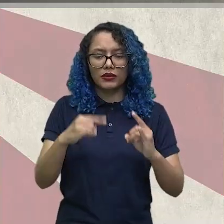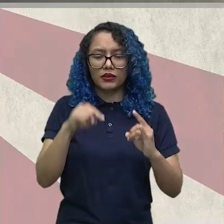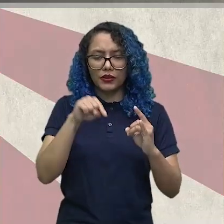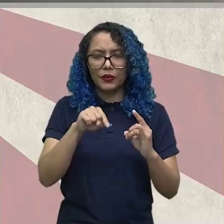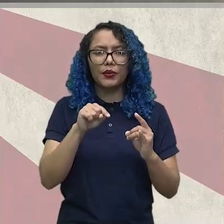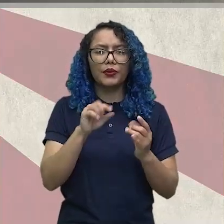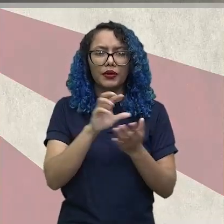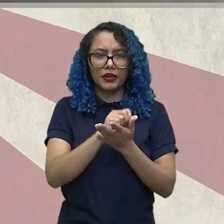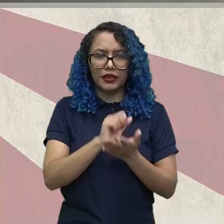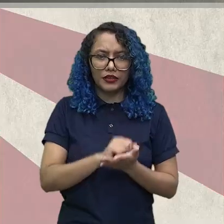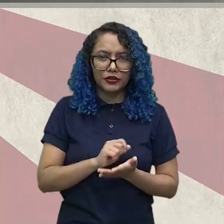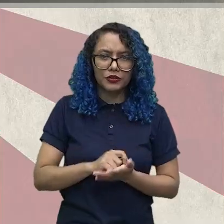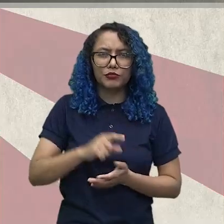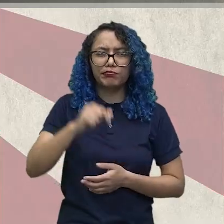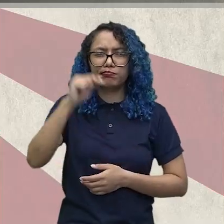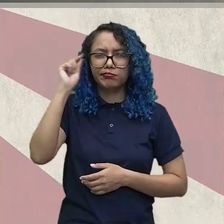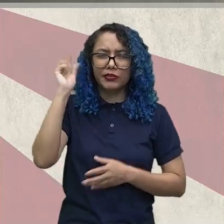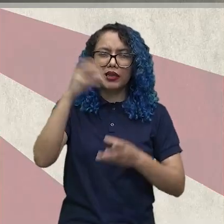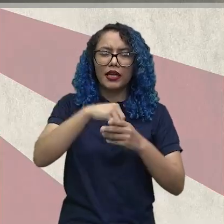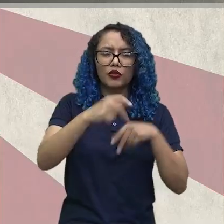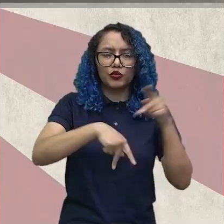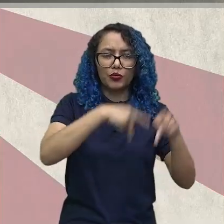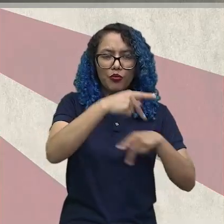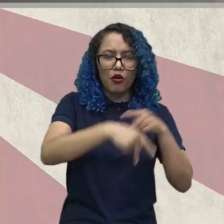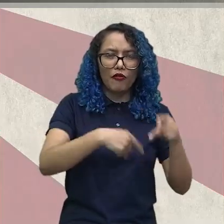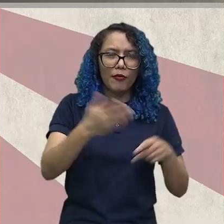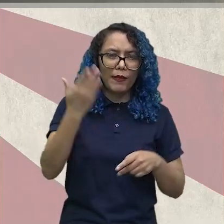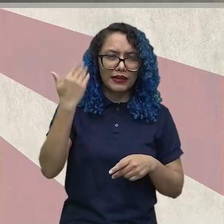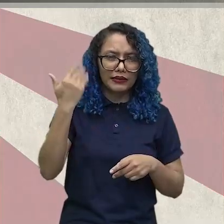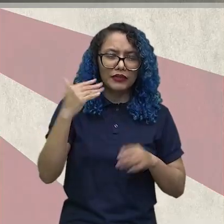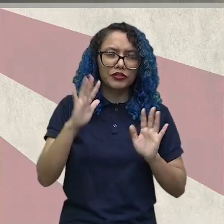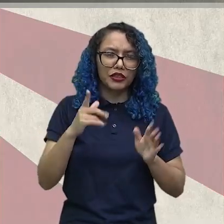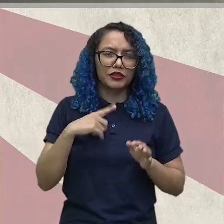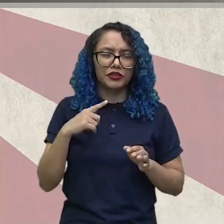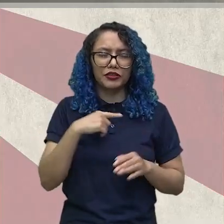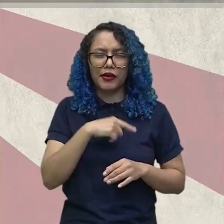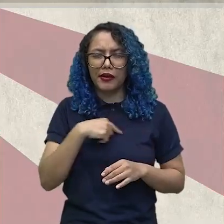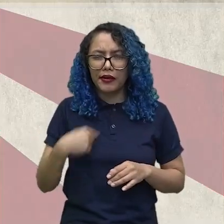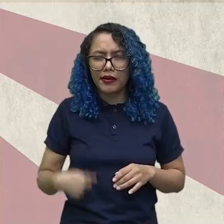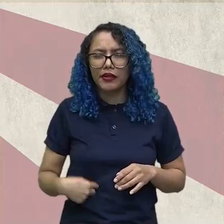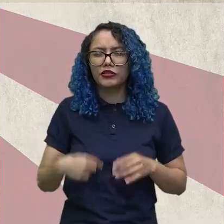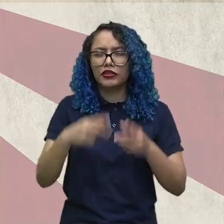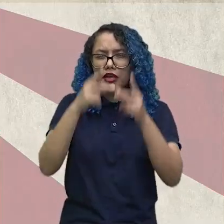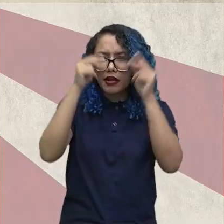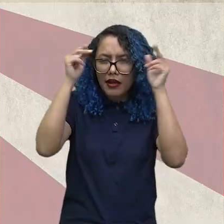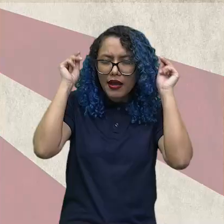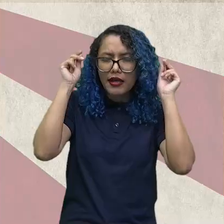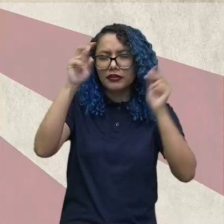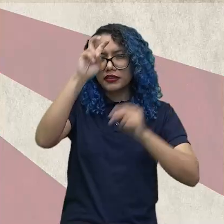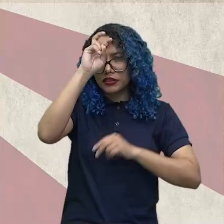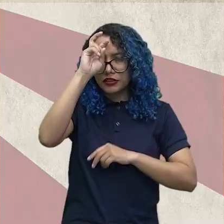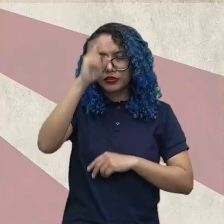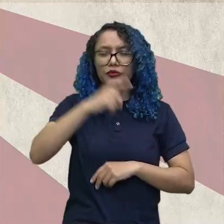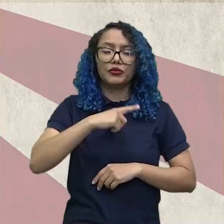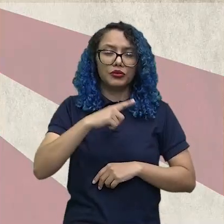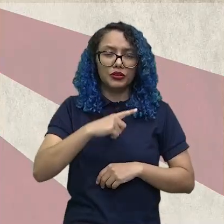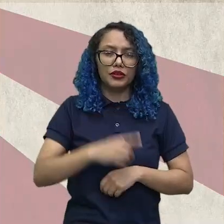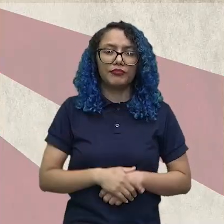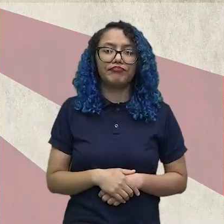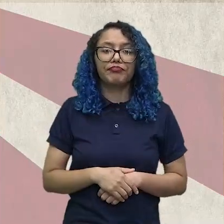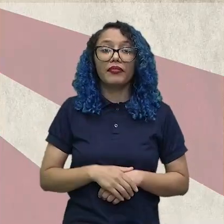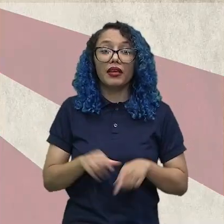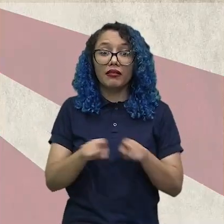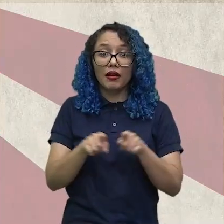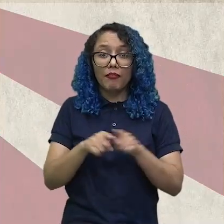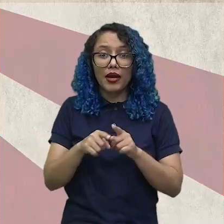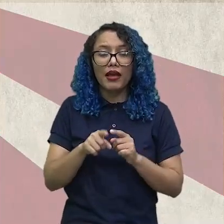temos registros desde as civilizações do Egito, da Grécia e da Índia. Então, na década de 70, em Londres,